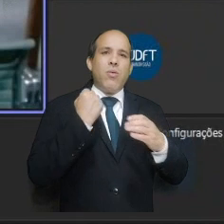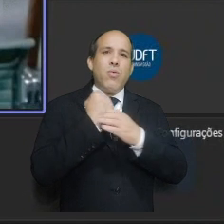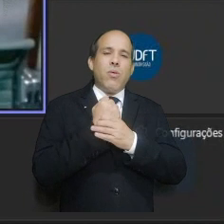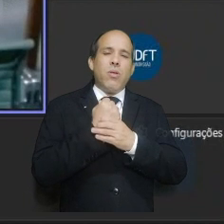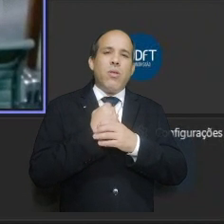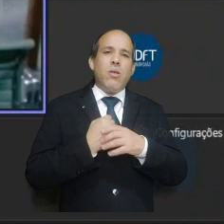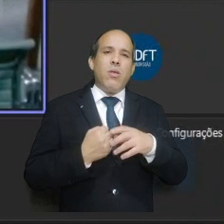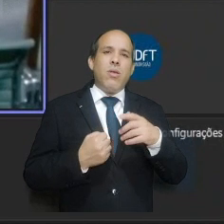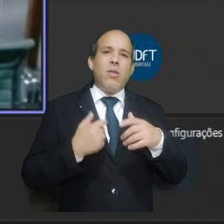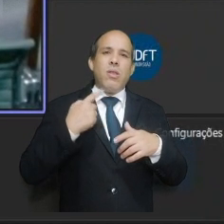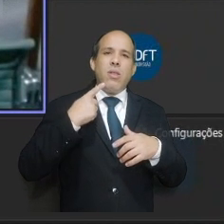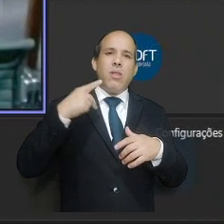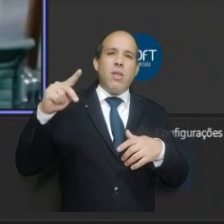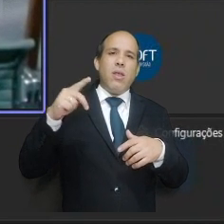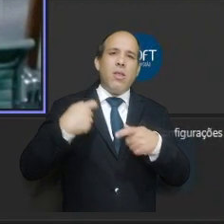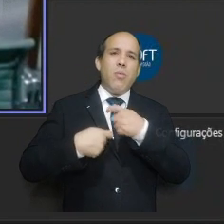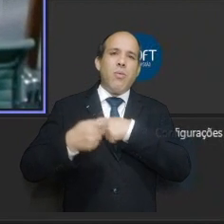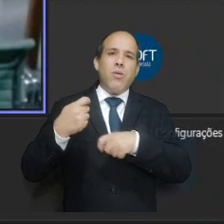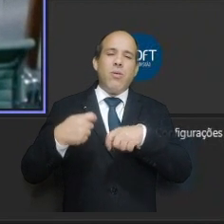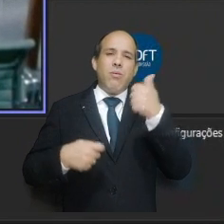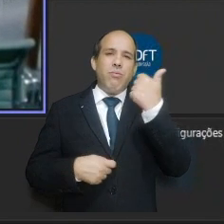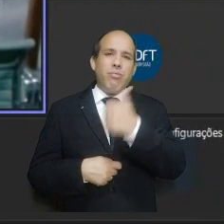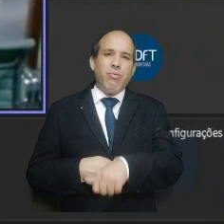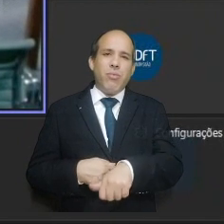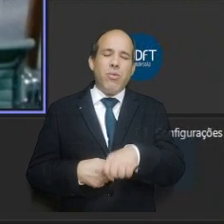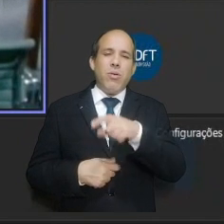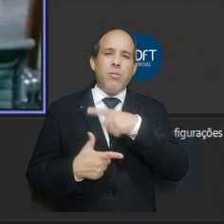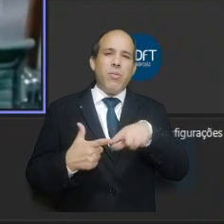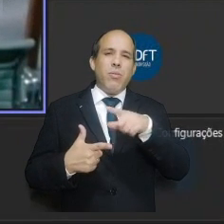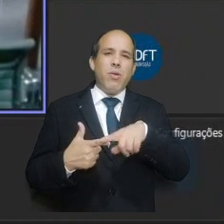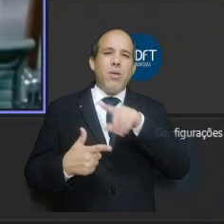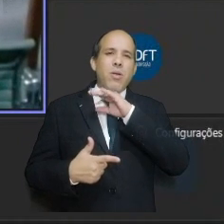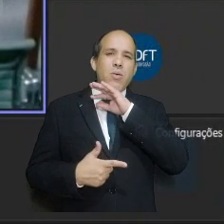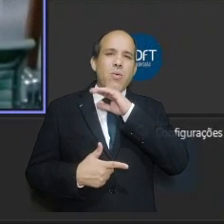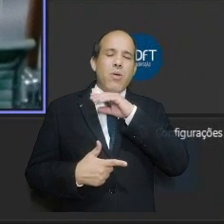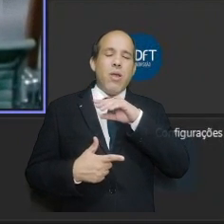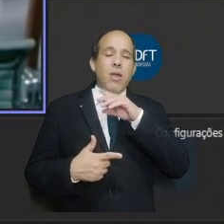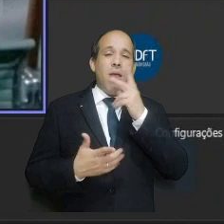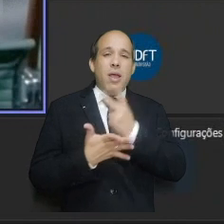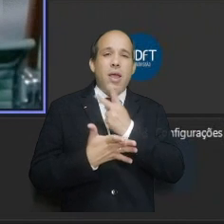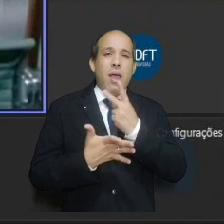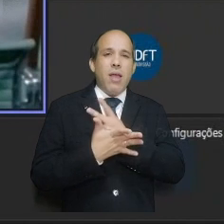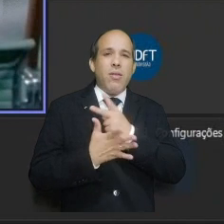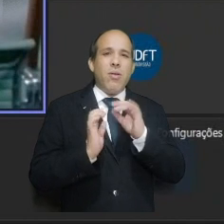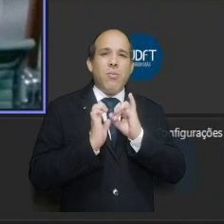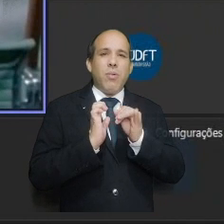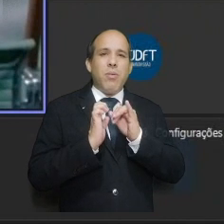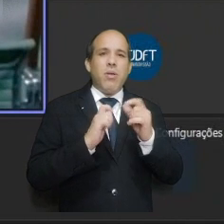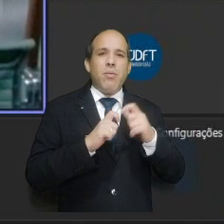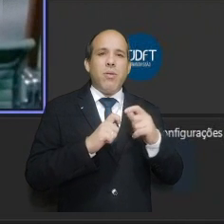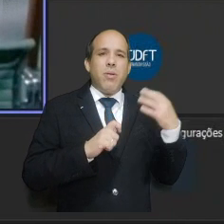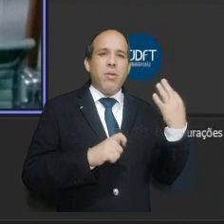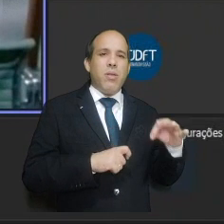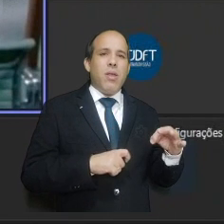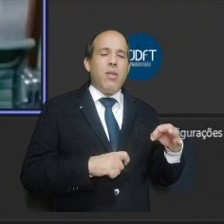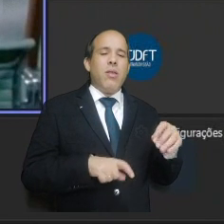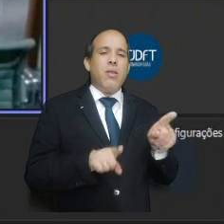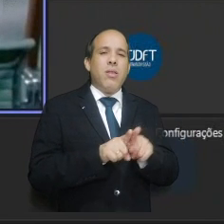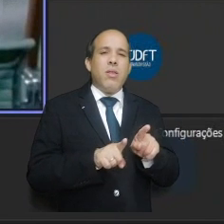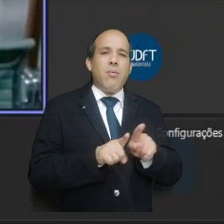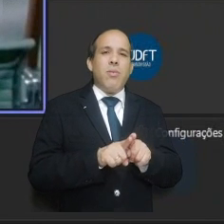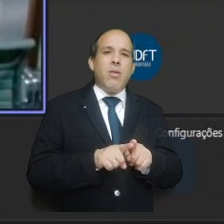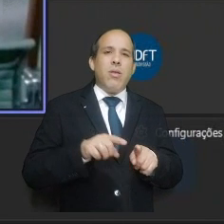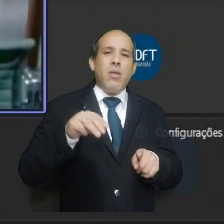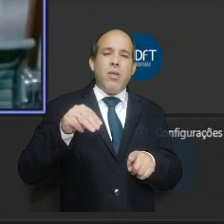conceder a segurança, reconhecer a ilegalidade da decisão administrativa que declarou inaptidão da apelante na fase de avaliação médica do certame e, em